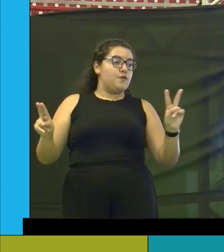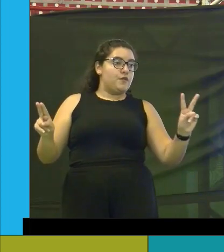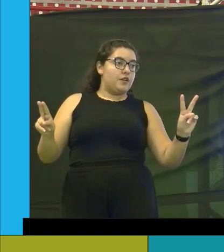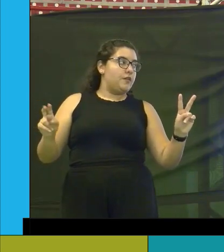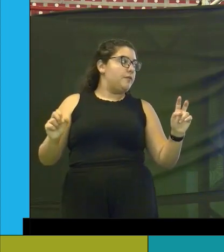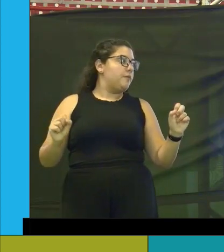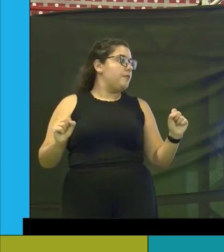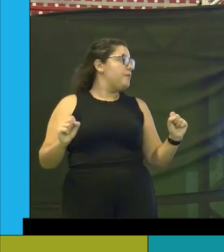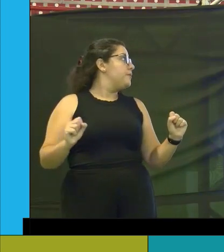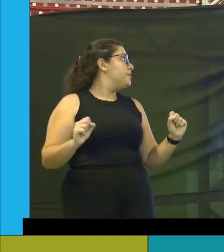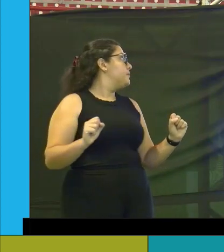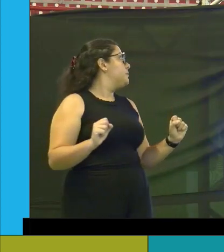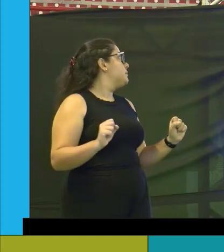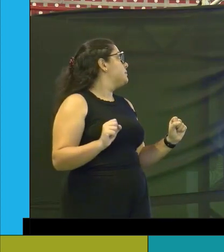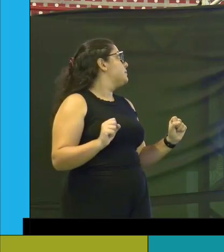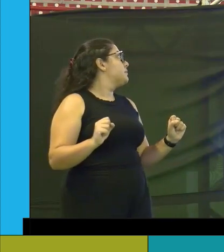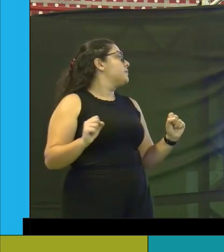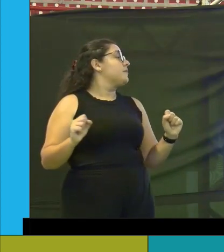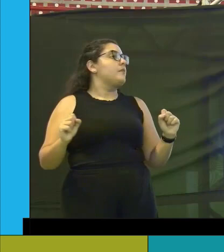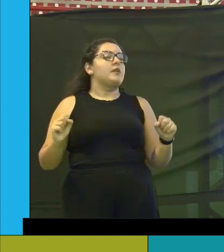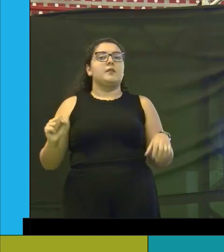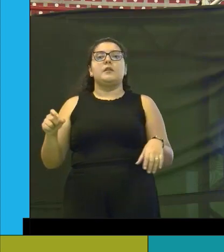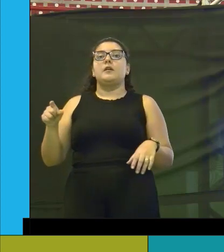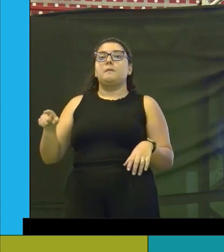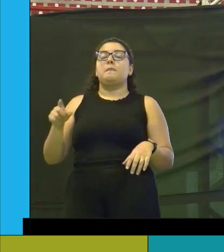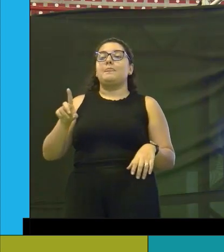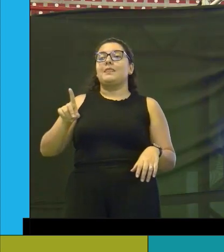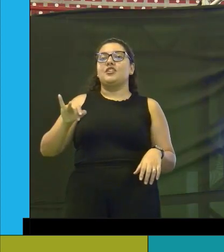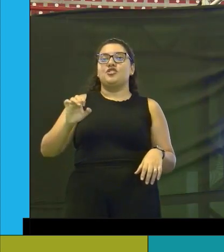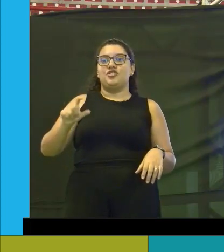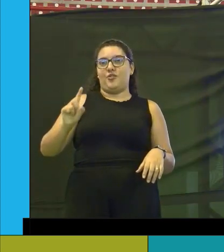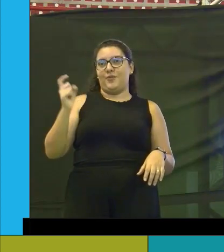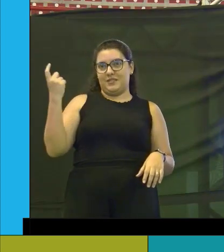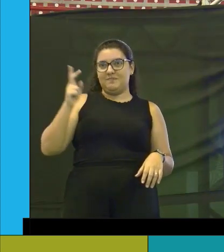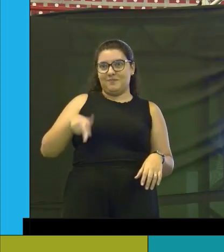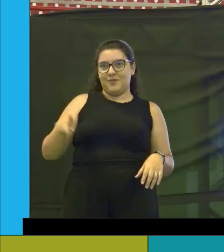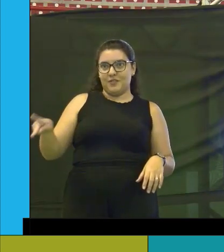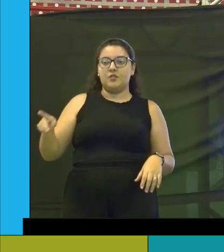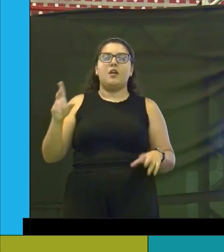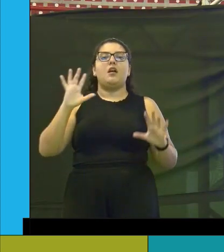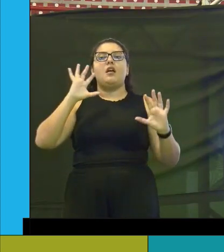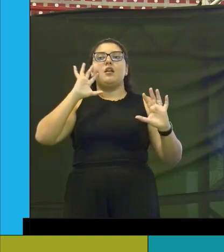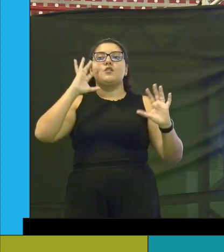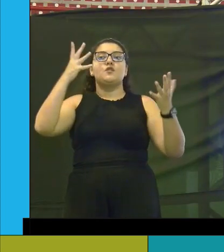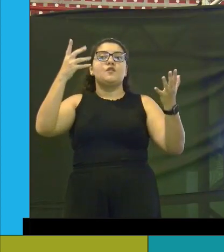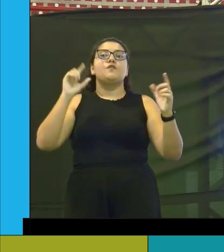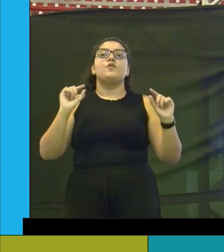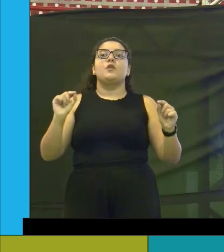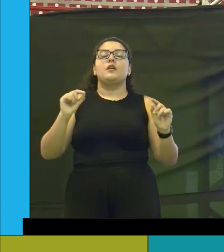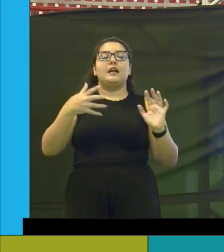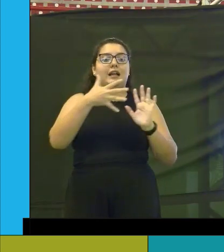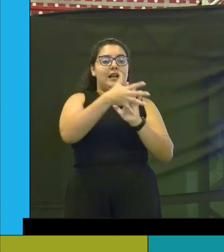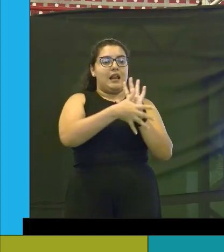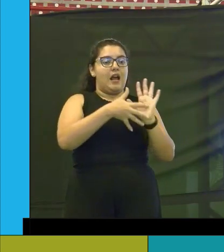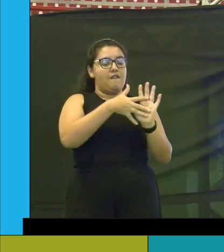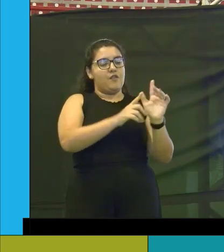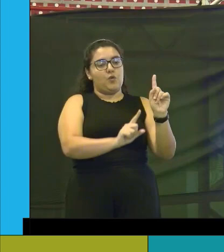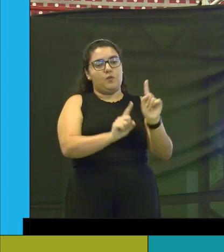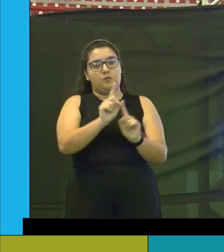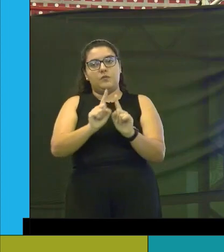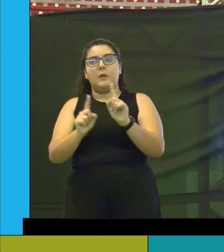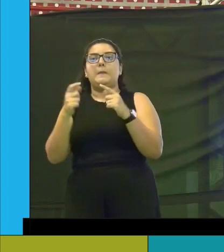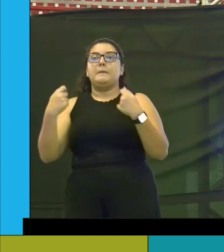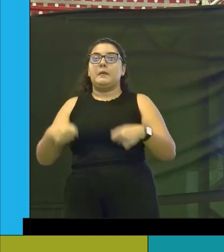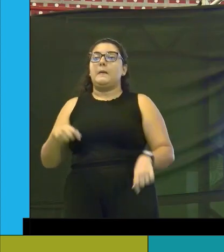Muito Daniel acabou de resolver uma questão com vocês, que também envolvia interpretação gráfica.